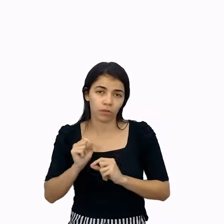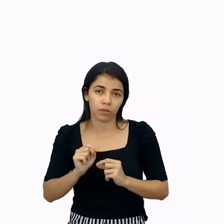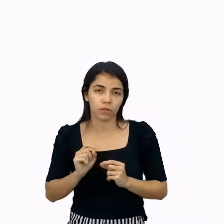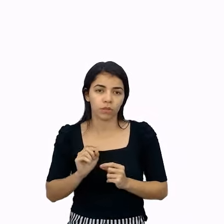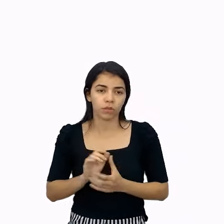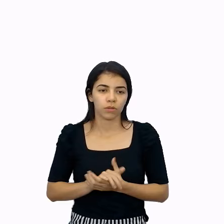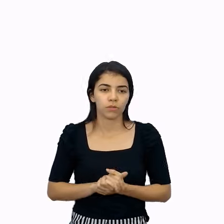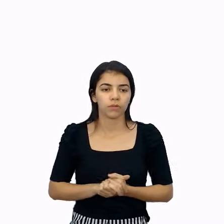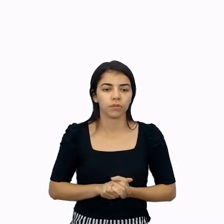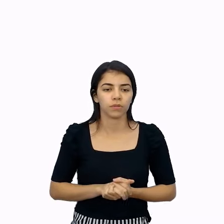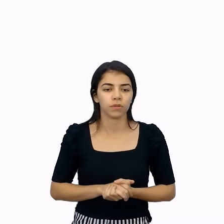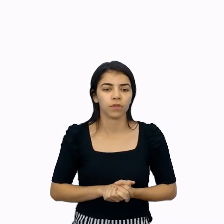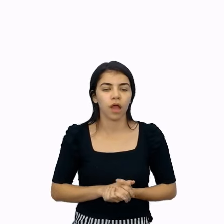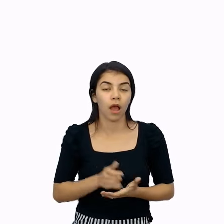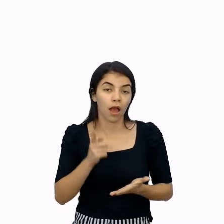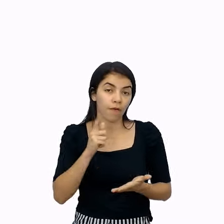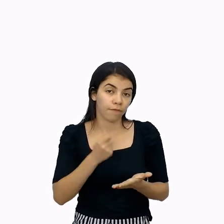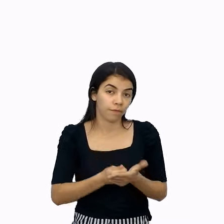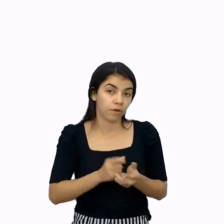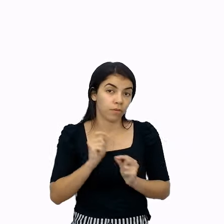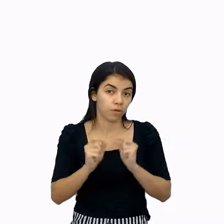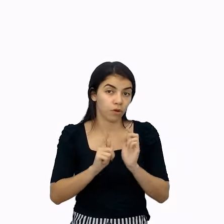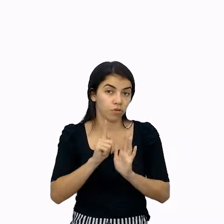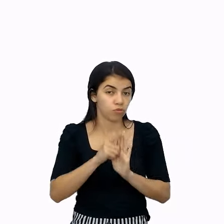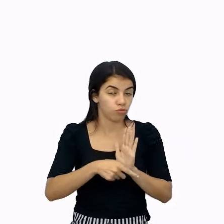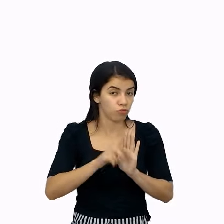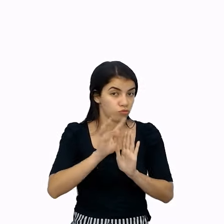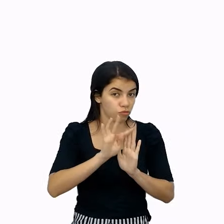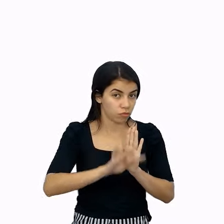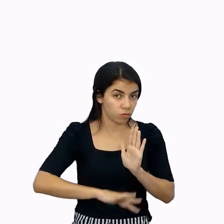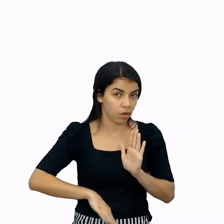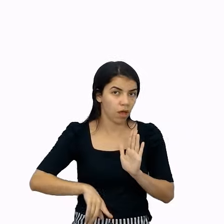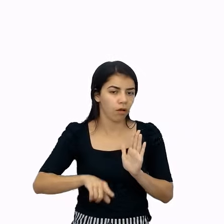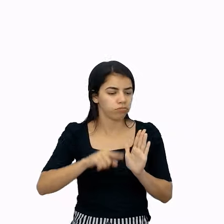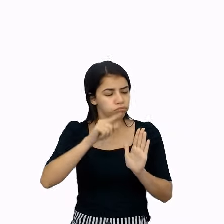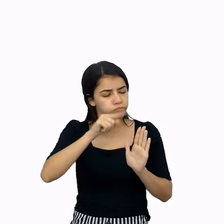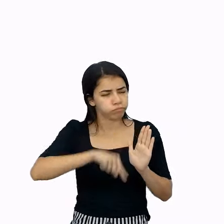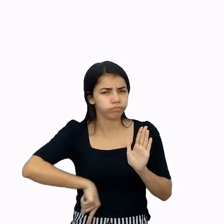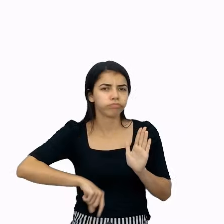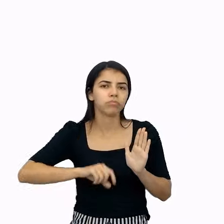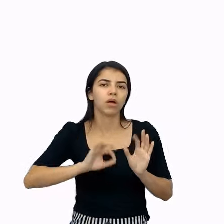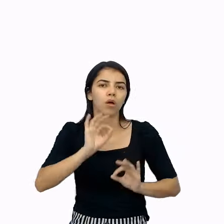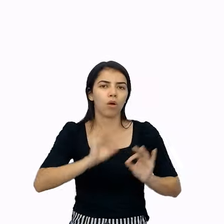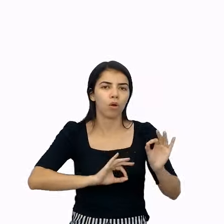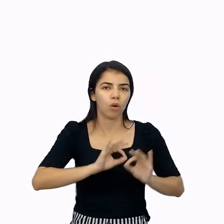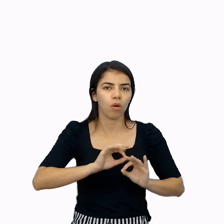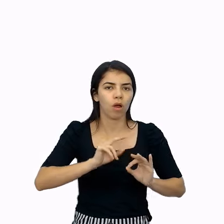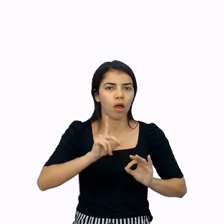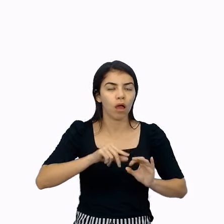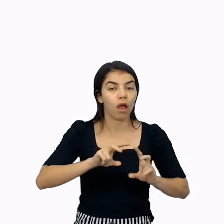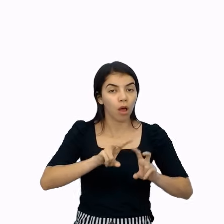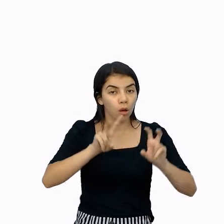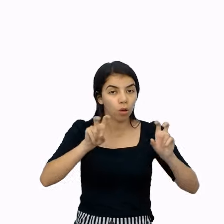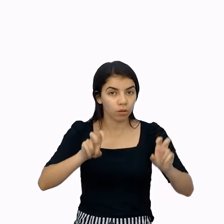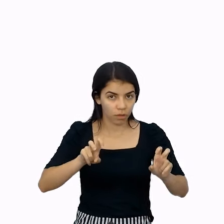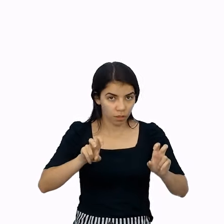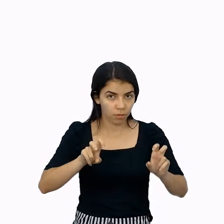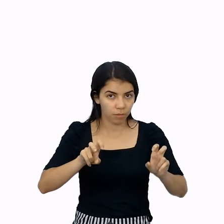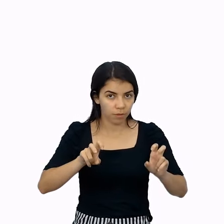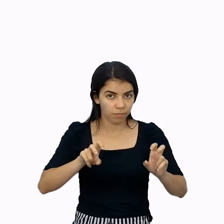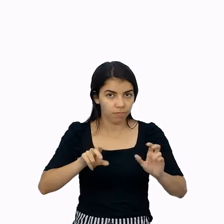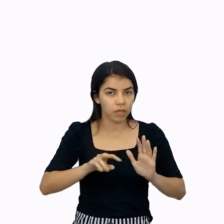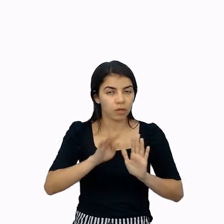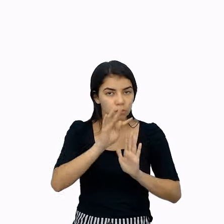e Barbosa afirmam que todo gênero textual organiza-se por meio de um enunciado, sempre haverá um